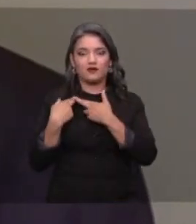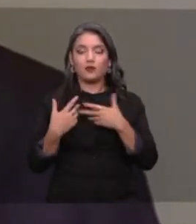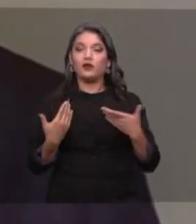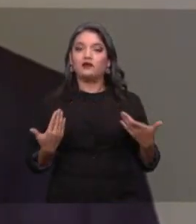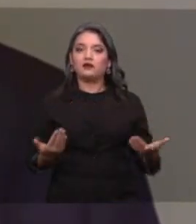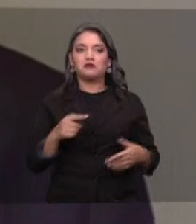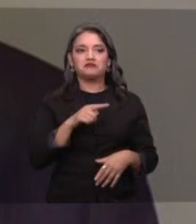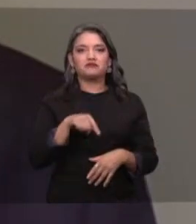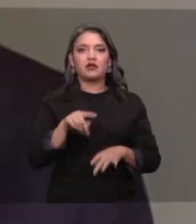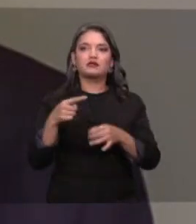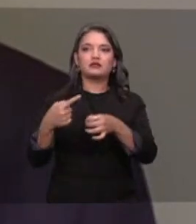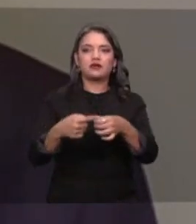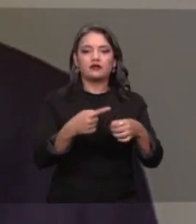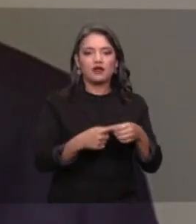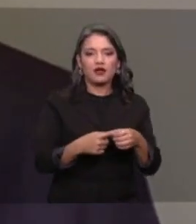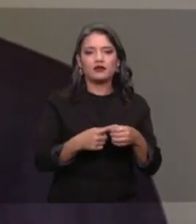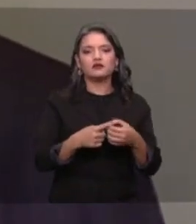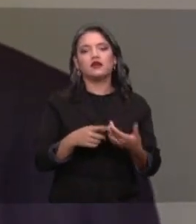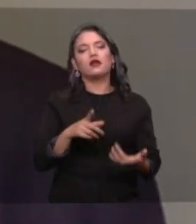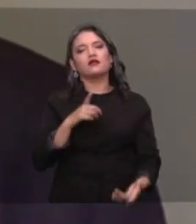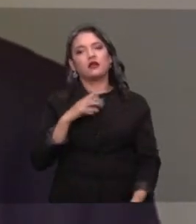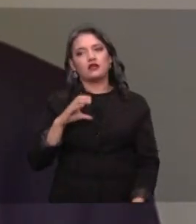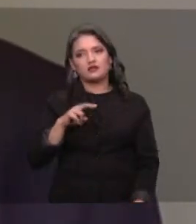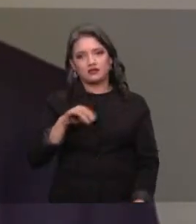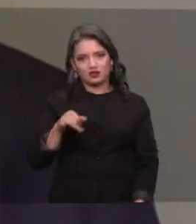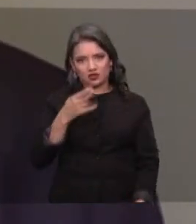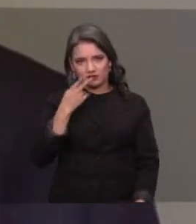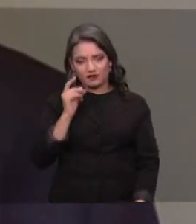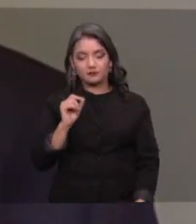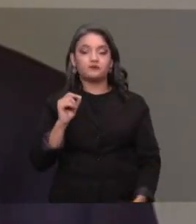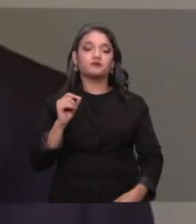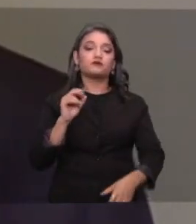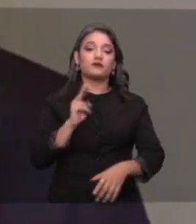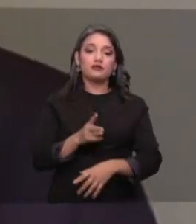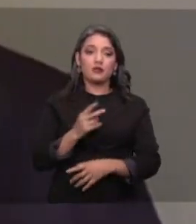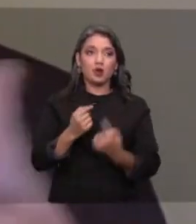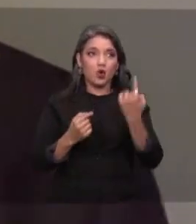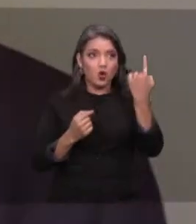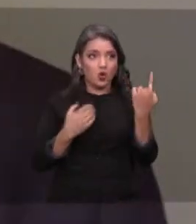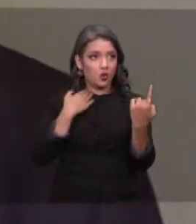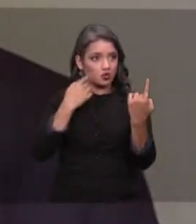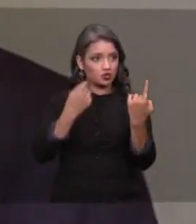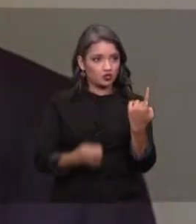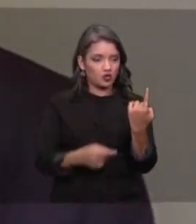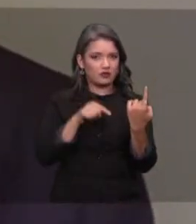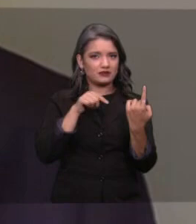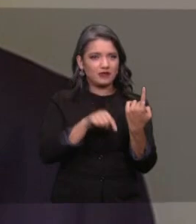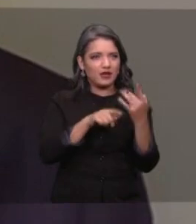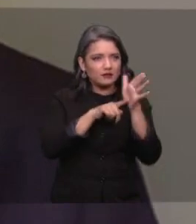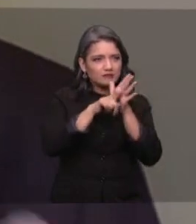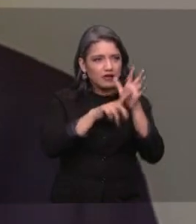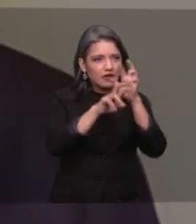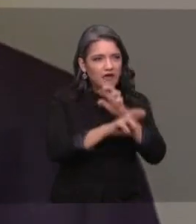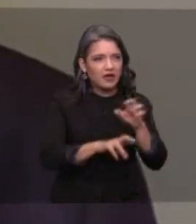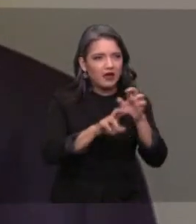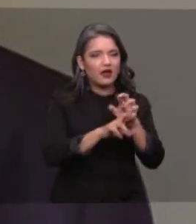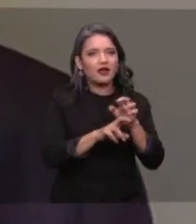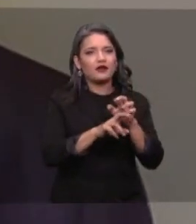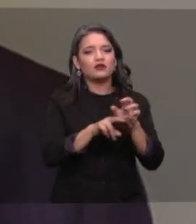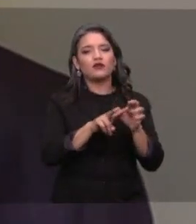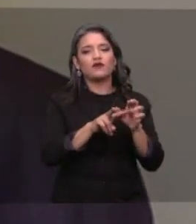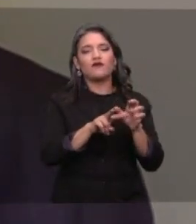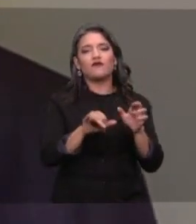nesses locais, continua o CNJ, sempre que o único magistrado da comarca atuar na fase do inquérito,